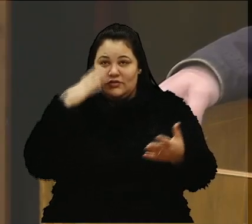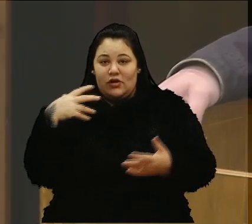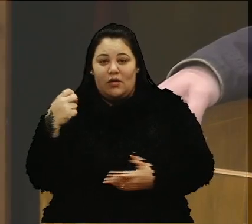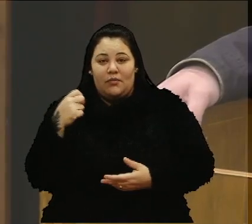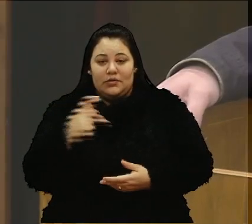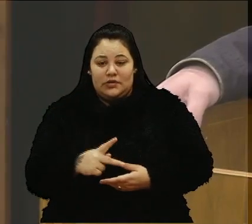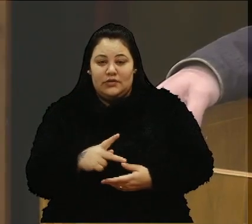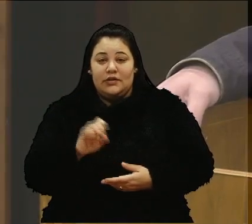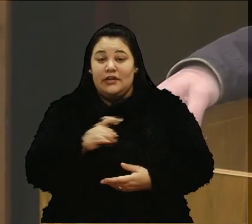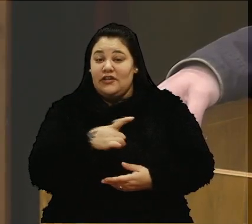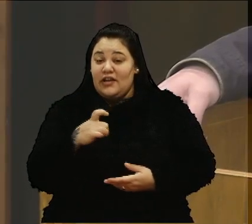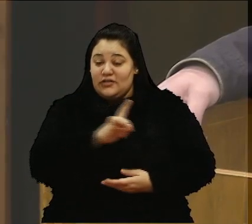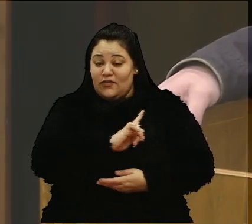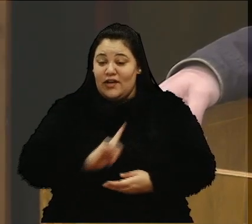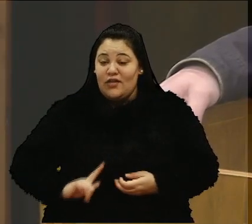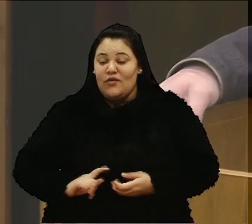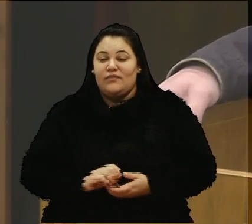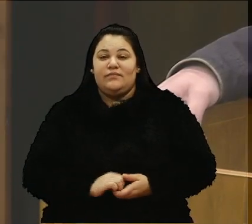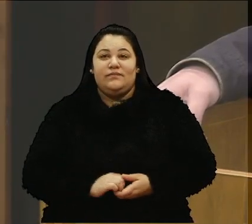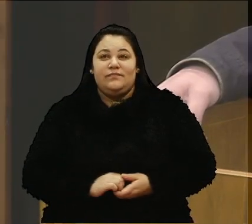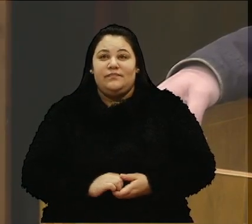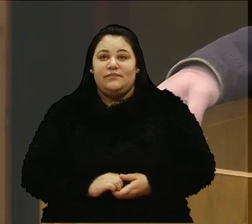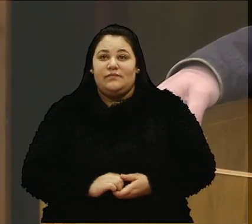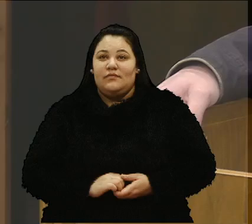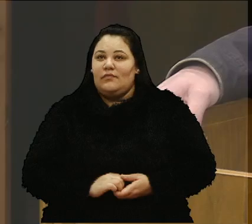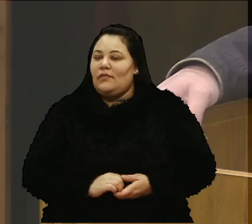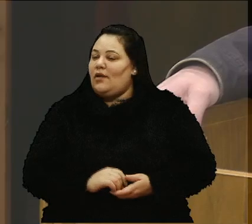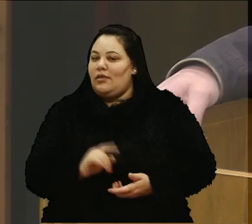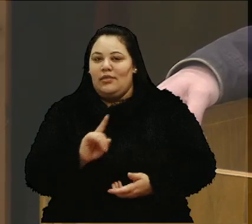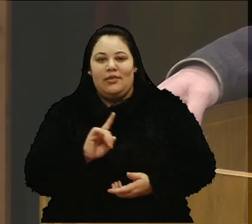de ex-governador. Não colou.